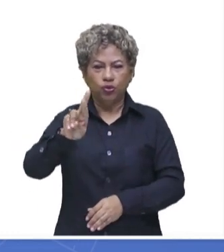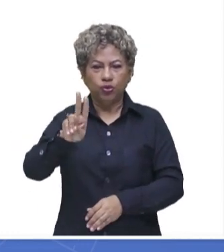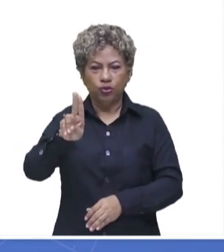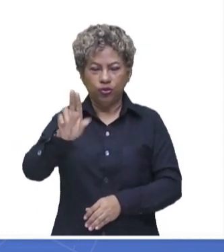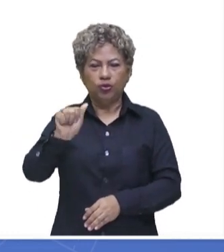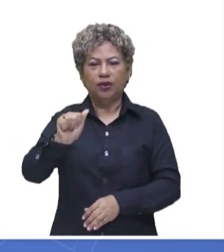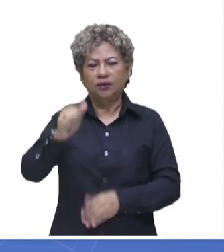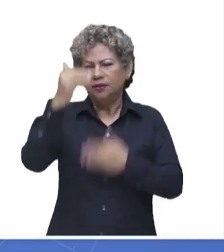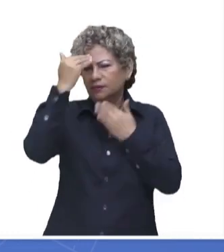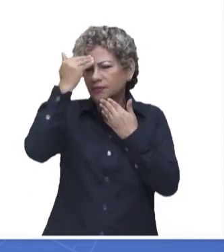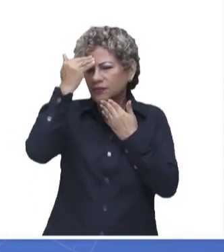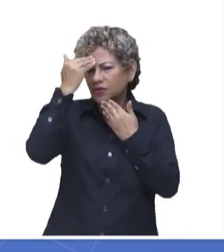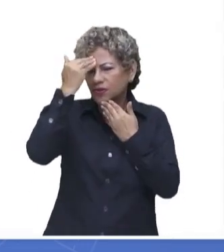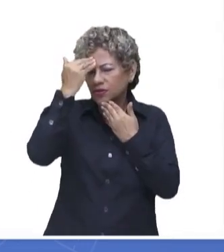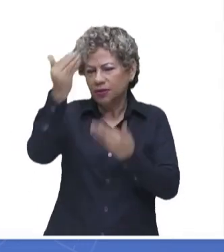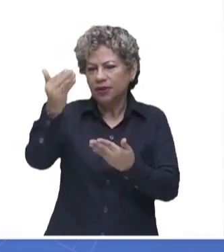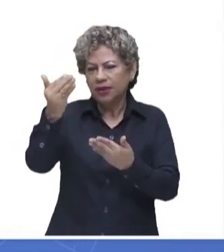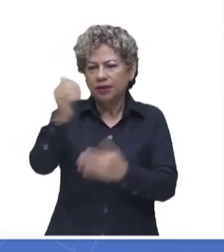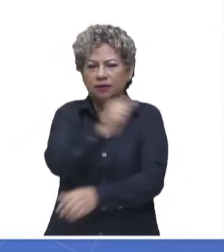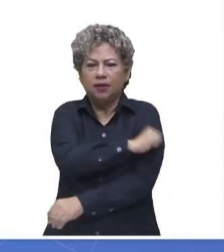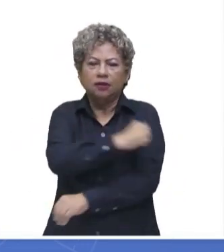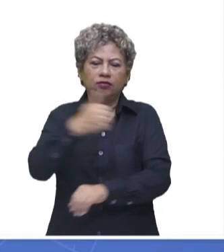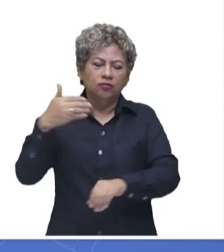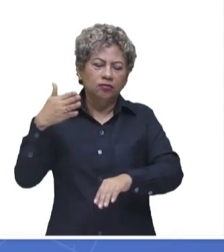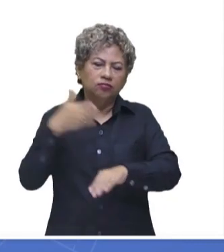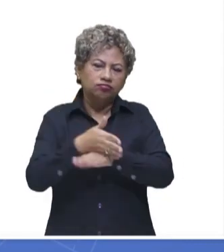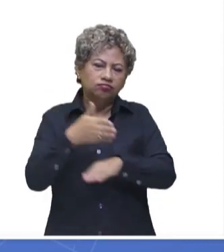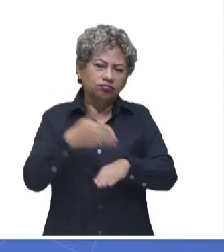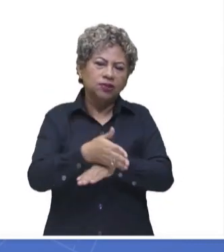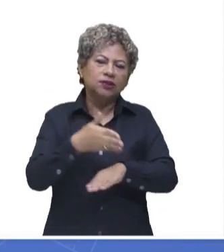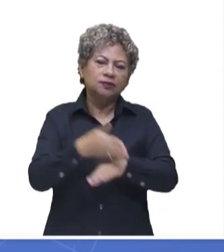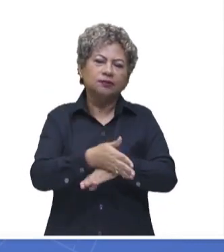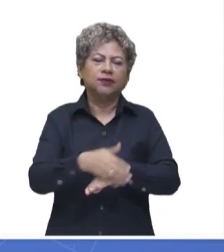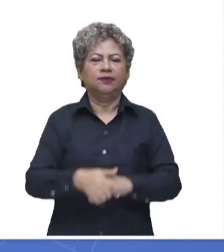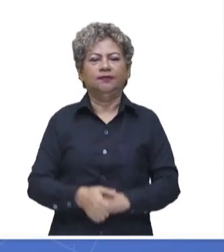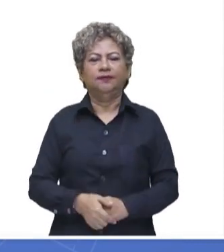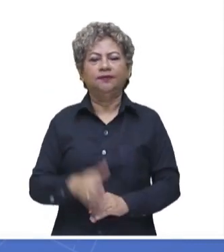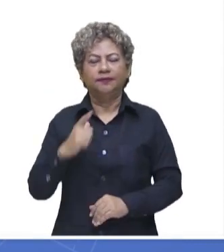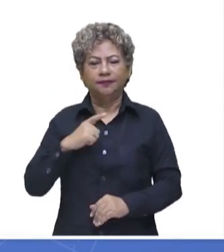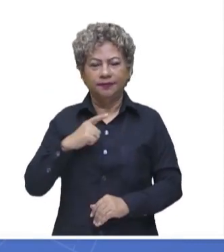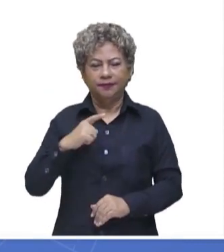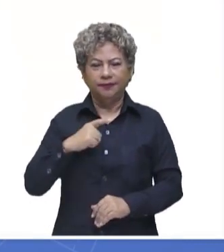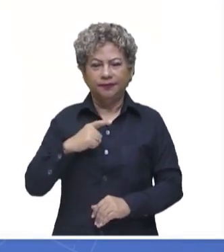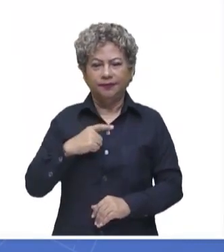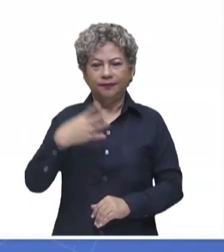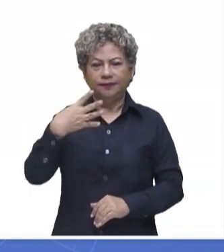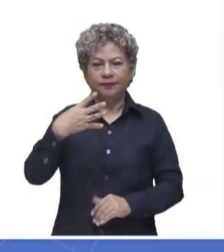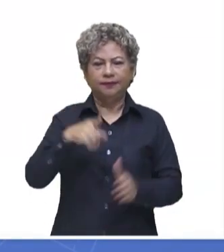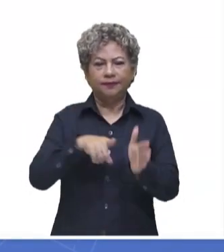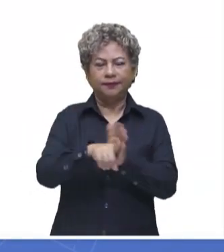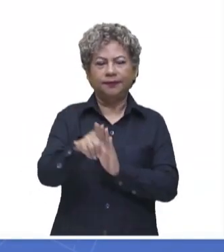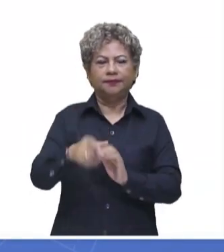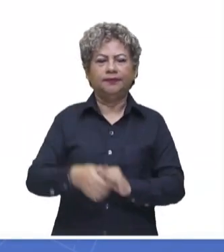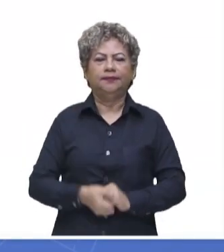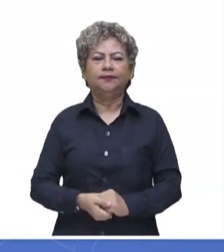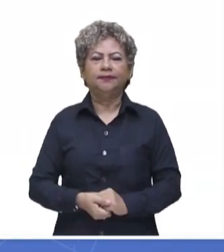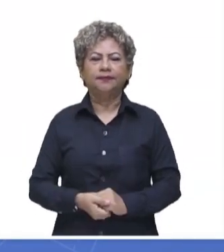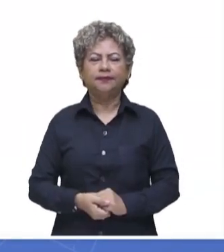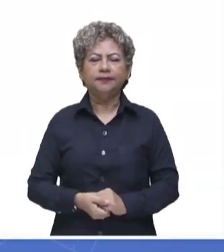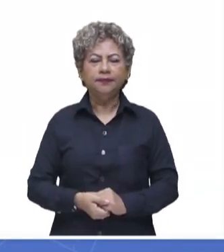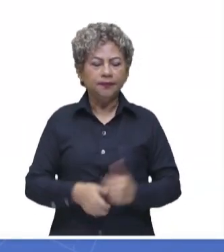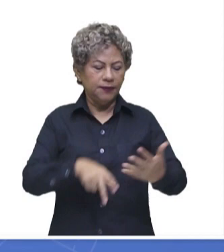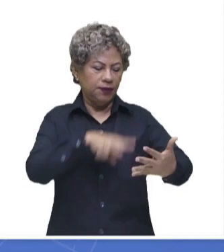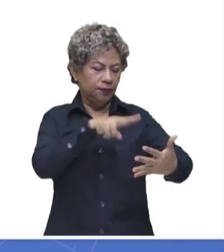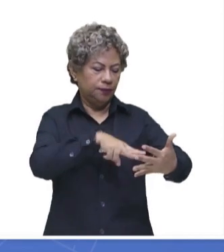Beleza? Obrigado mais uma vez pela participação. Ainda temos mais uma questão, vamos para a questão de número 4. Olha